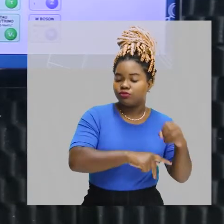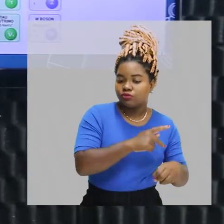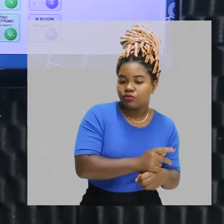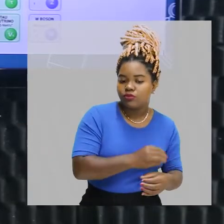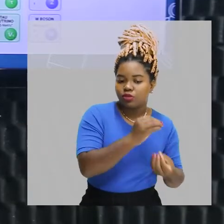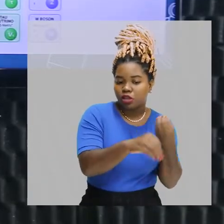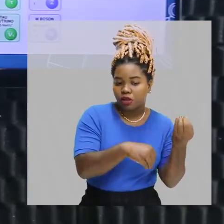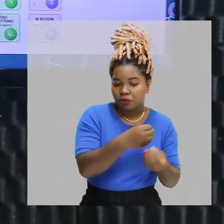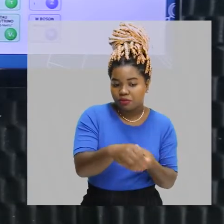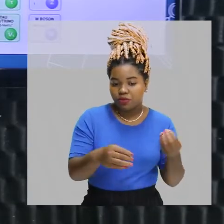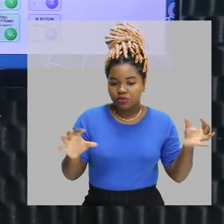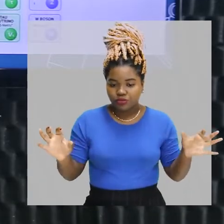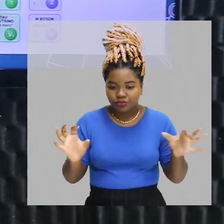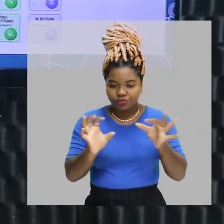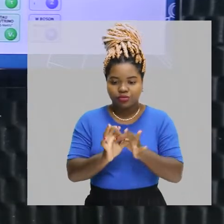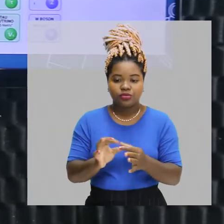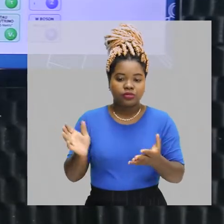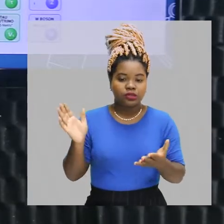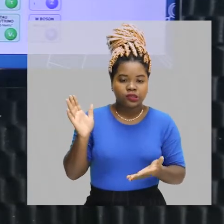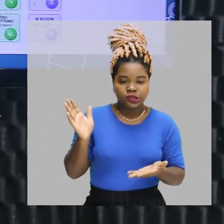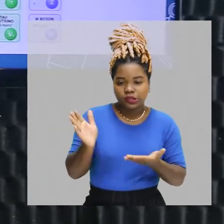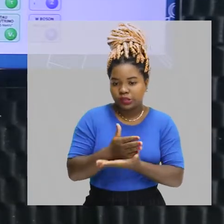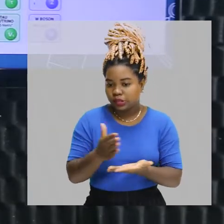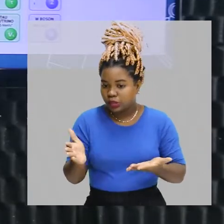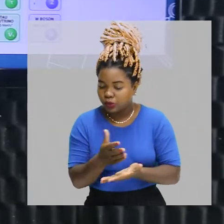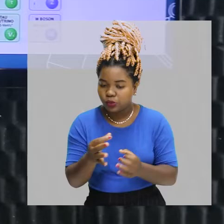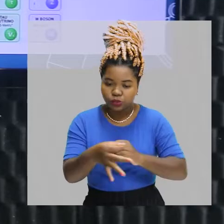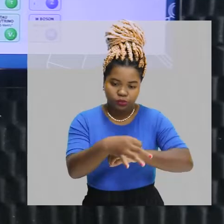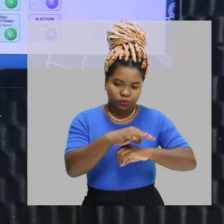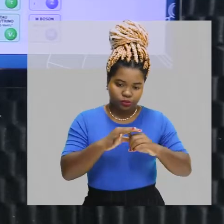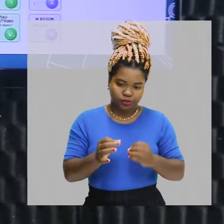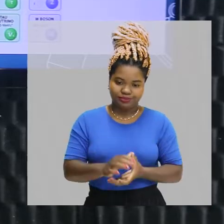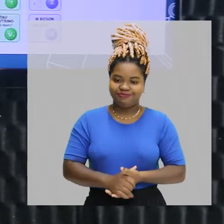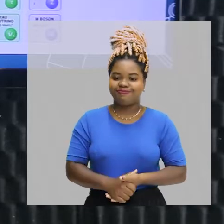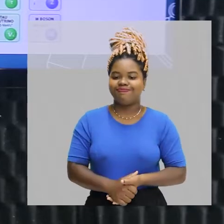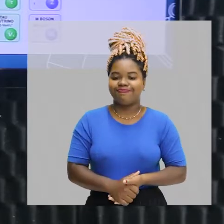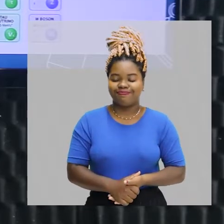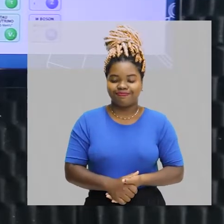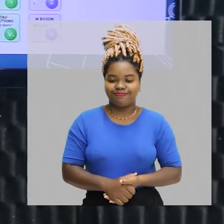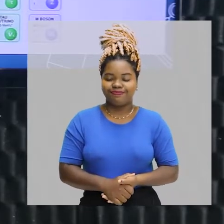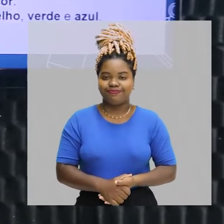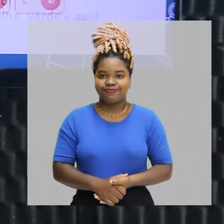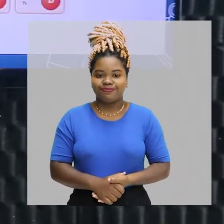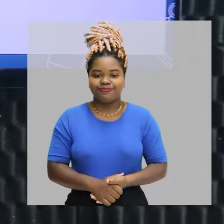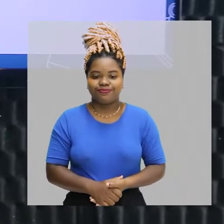a mistura, né, a junção de algumas dessas partículas. Certo?